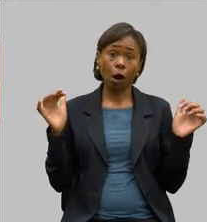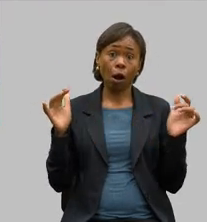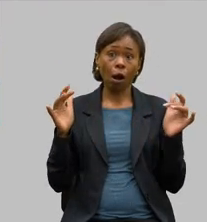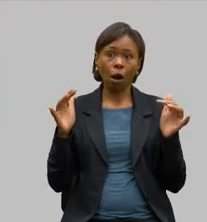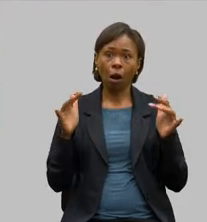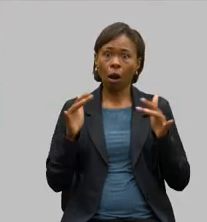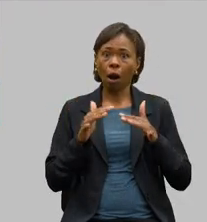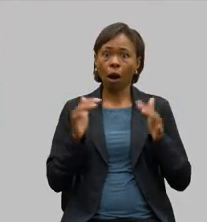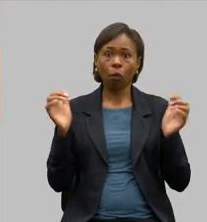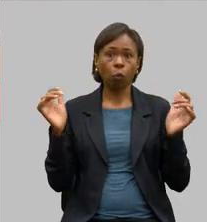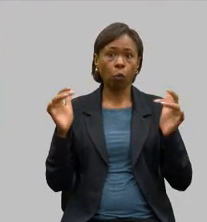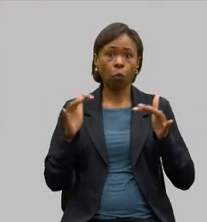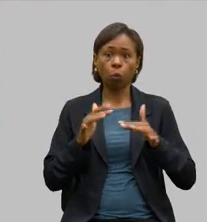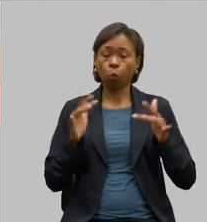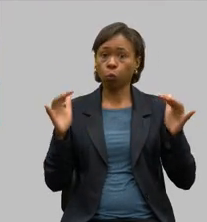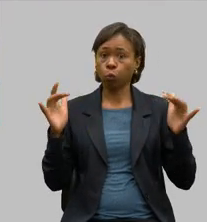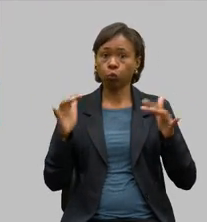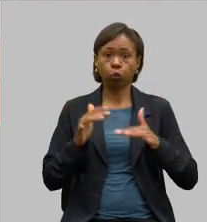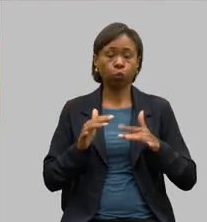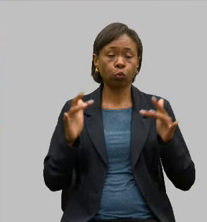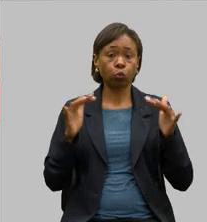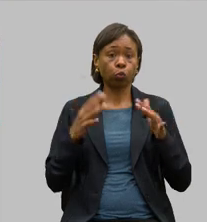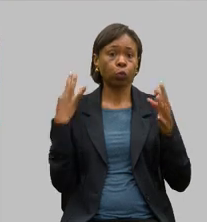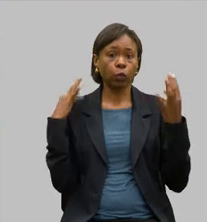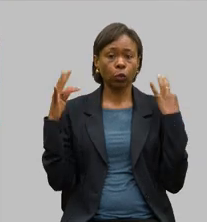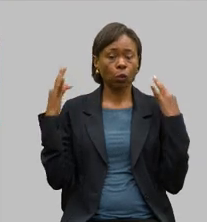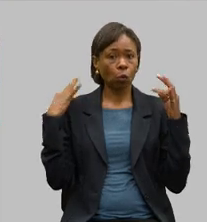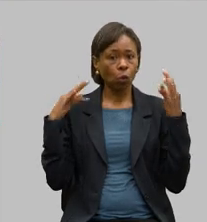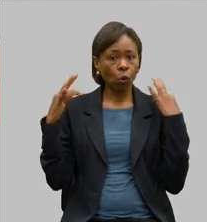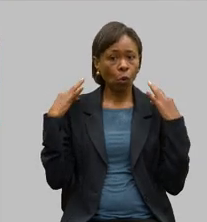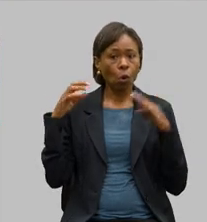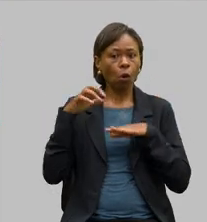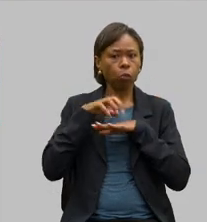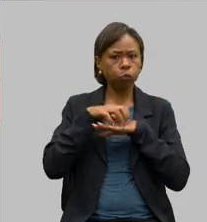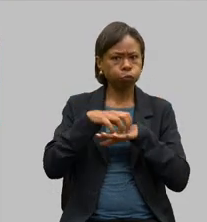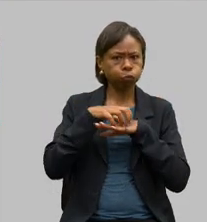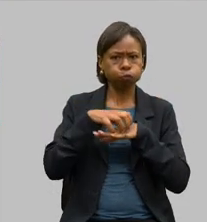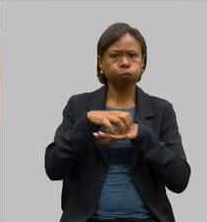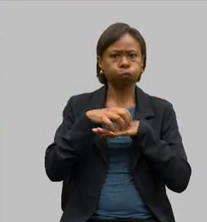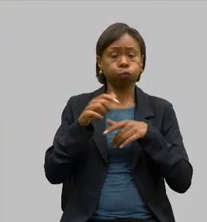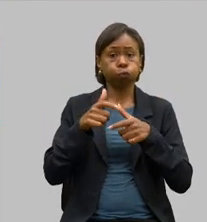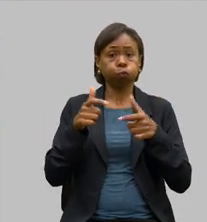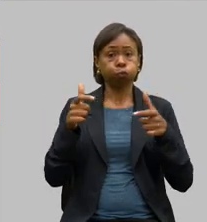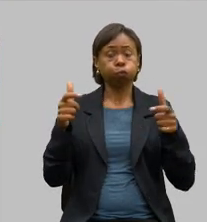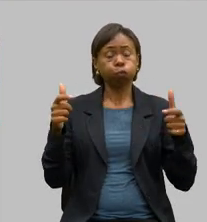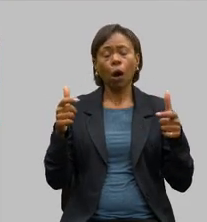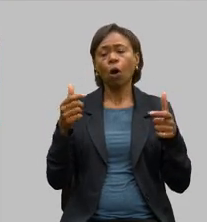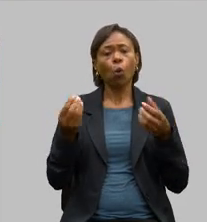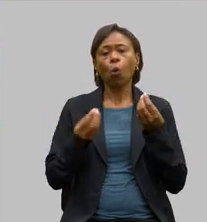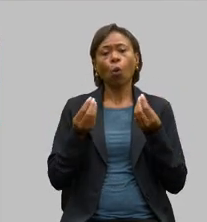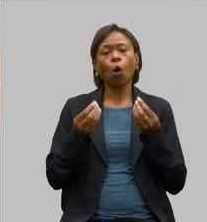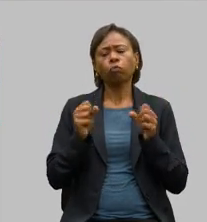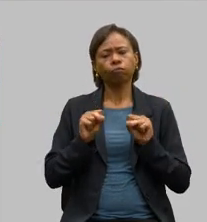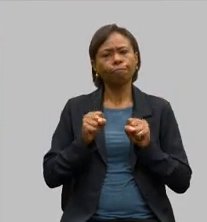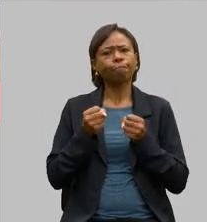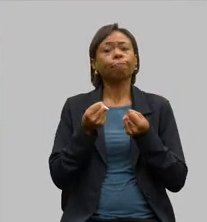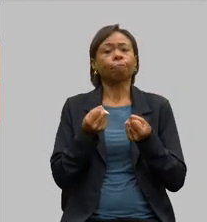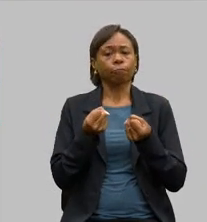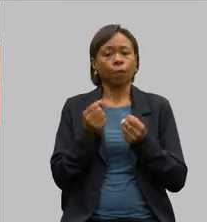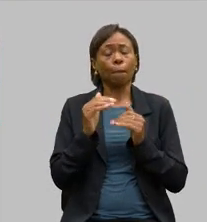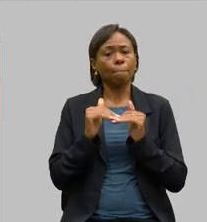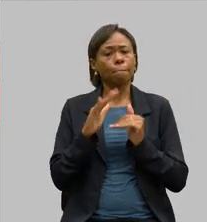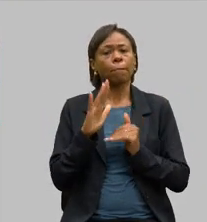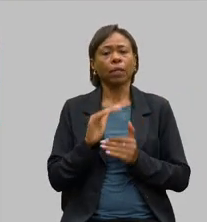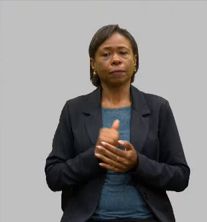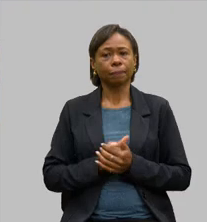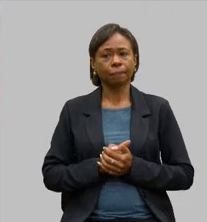turístico fluxo turístico não é que tem sido feito para fortalecer e manter esse crescimento é ó eh eh